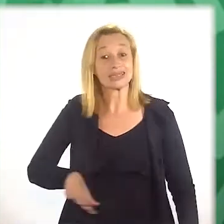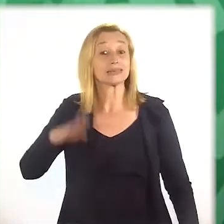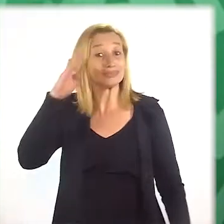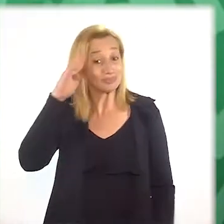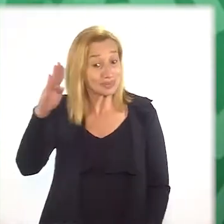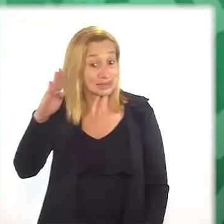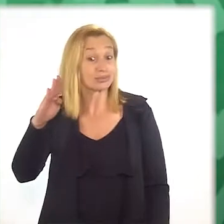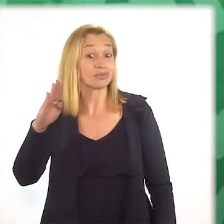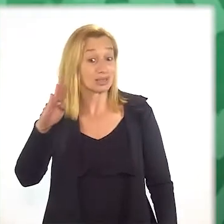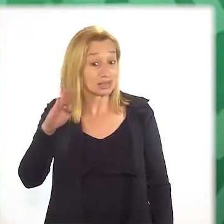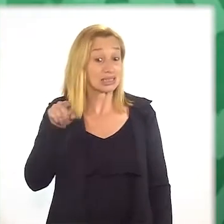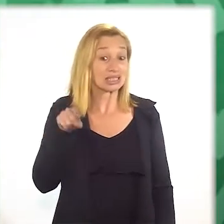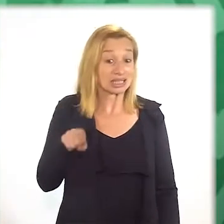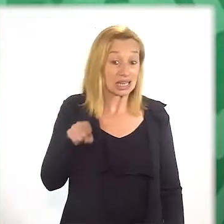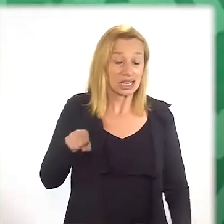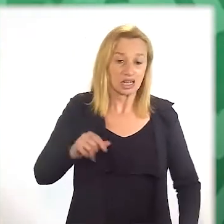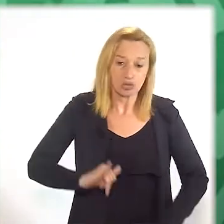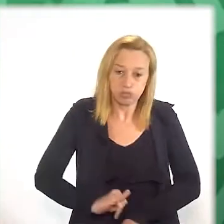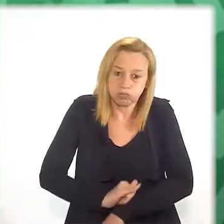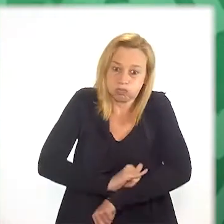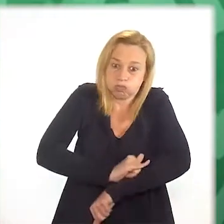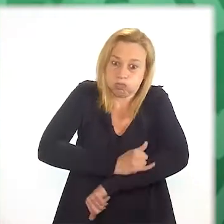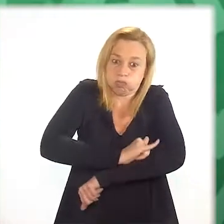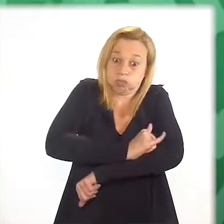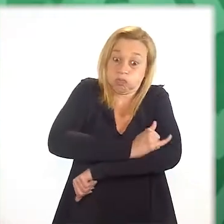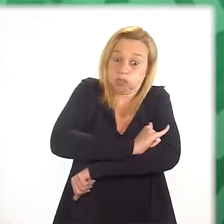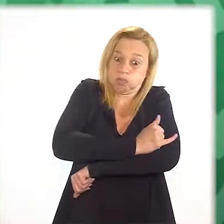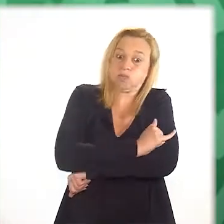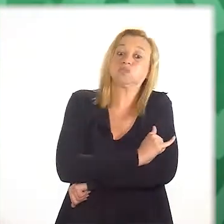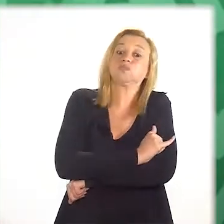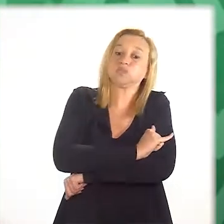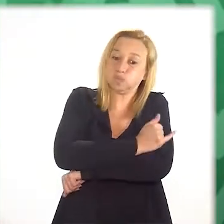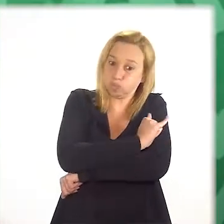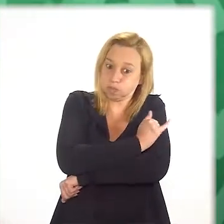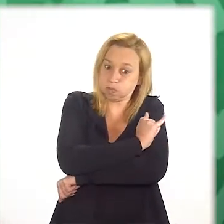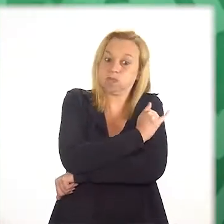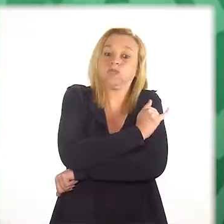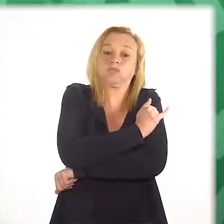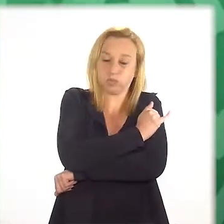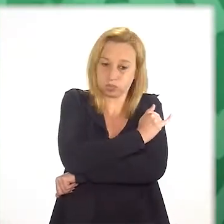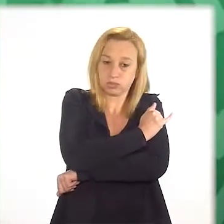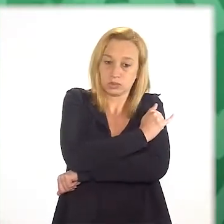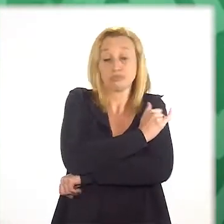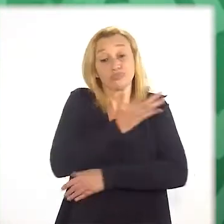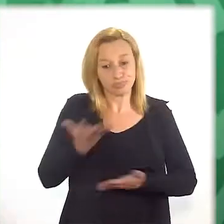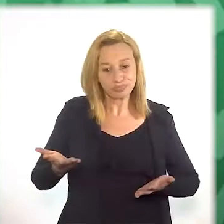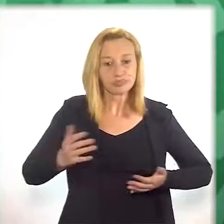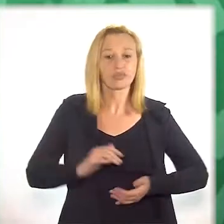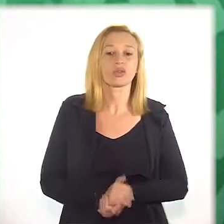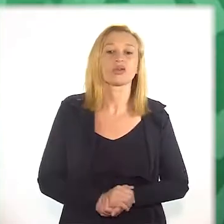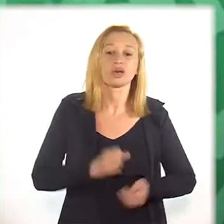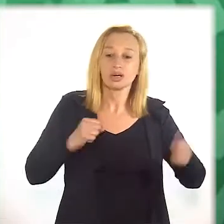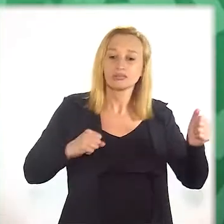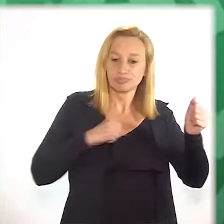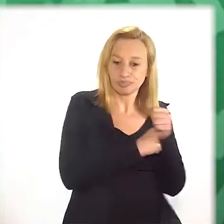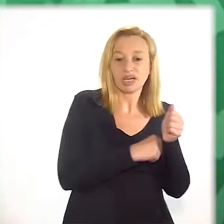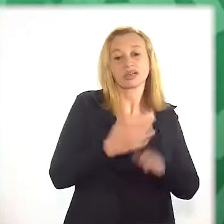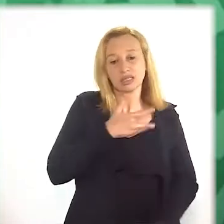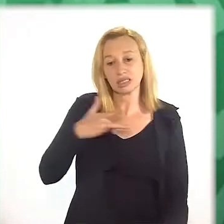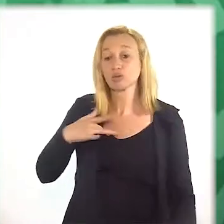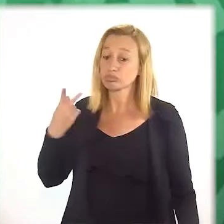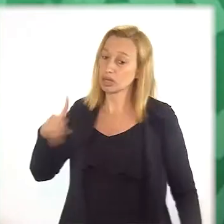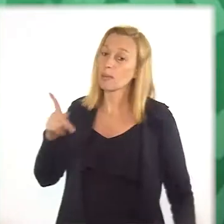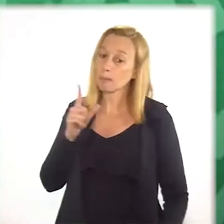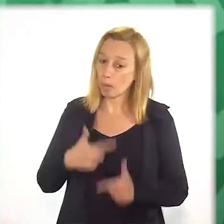crianças, né, que fazem com que elas cheguem nesse estágio de sobrepeso e de obesidade que impacta diretamente na